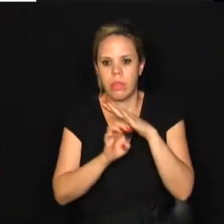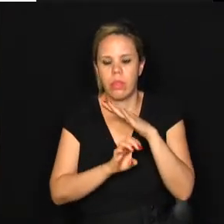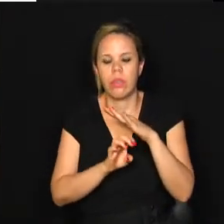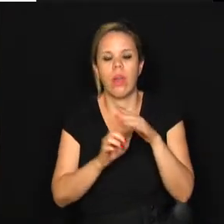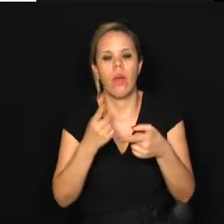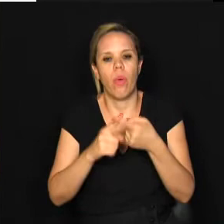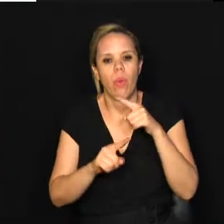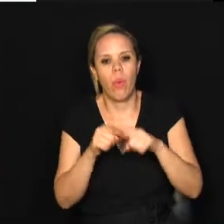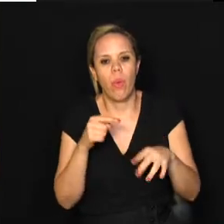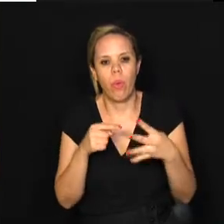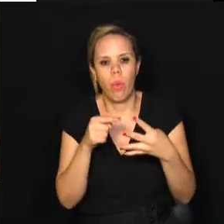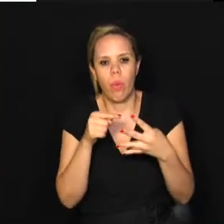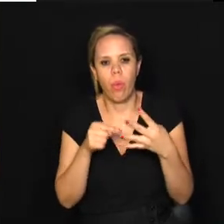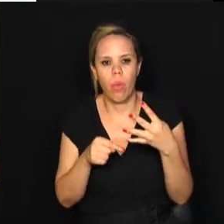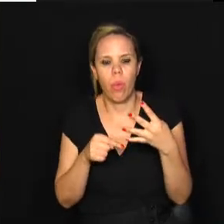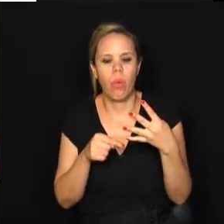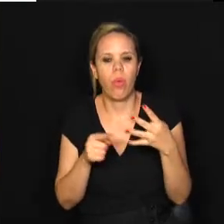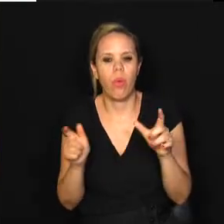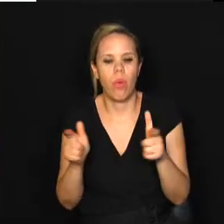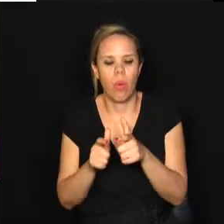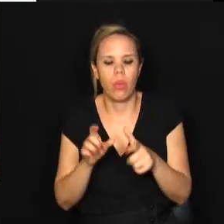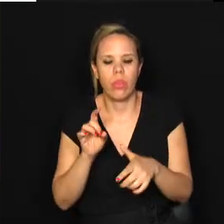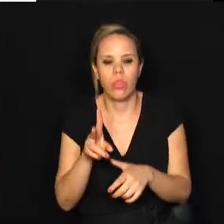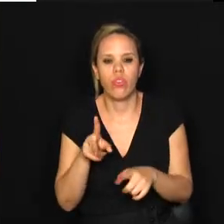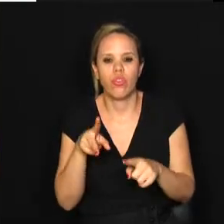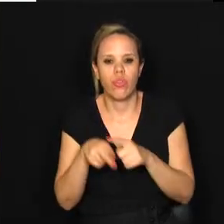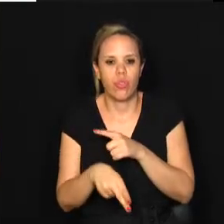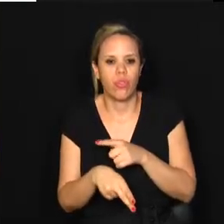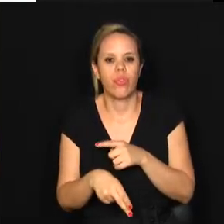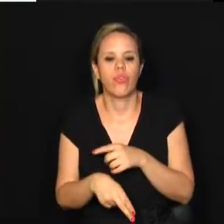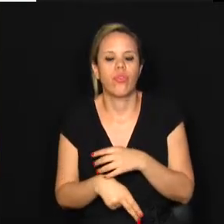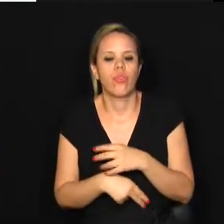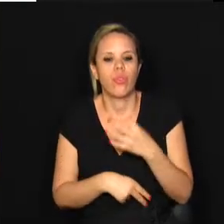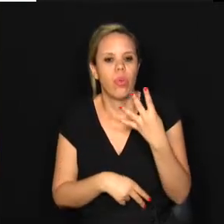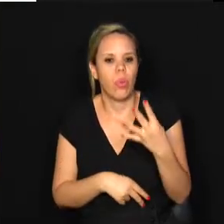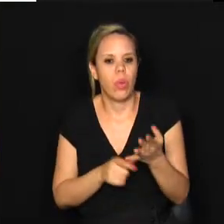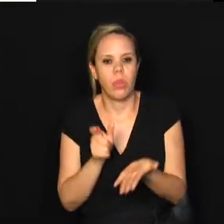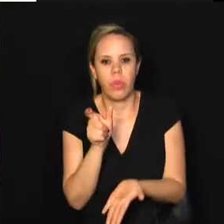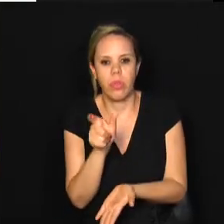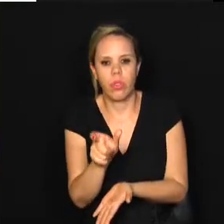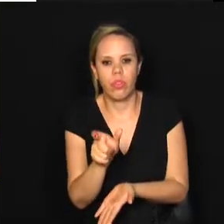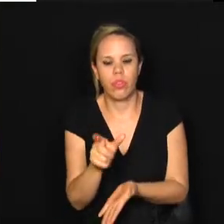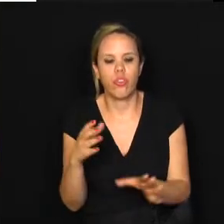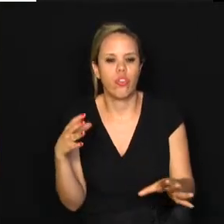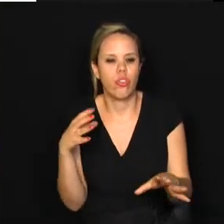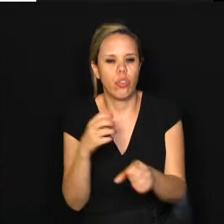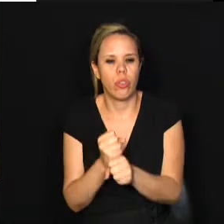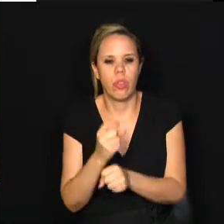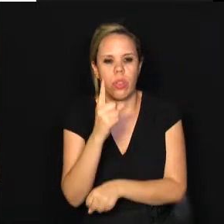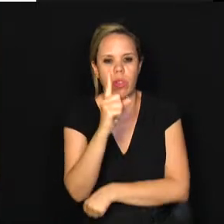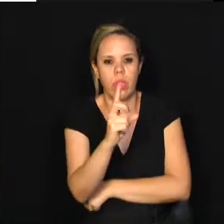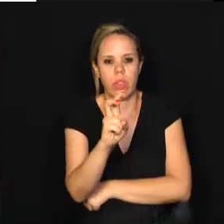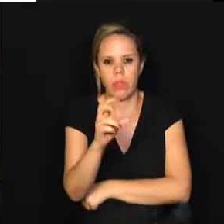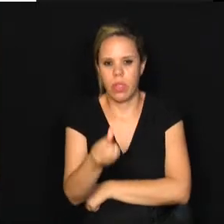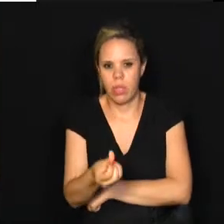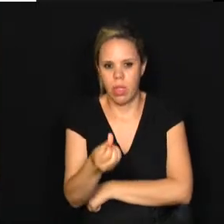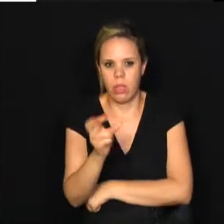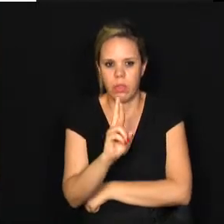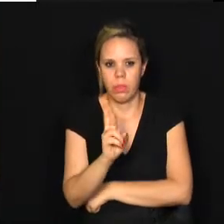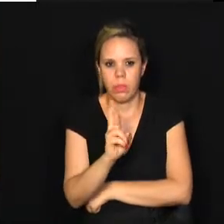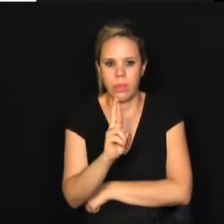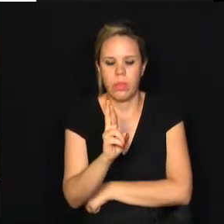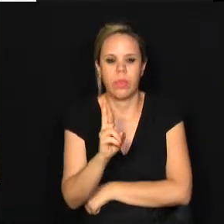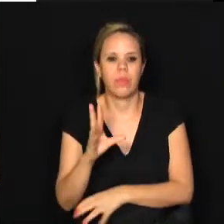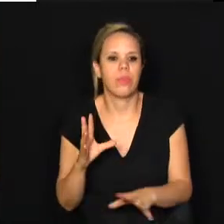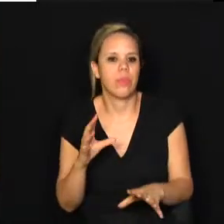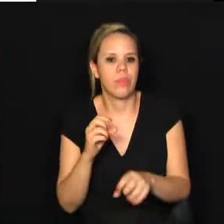4, já com uma redução só no corte dessas 4 folhas de ticket, deu um total de R$ 156. Somado